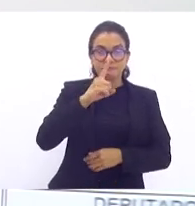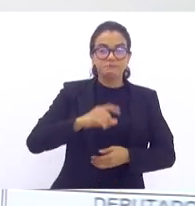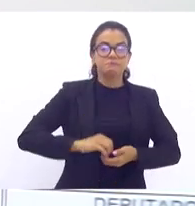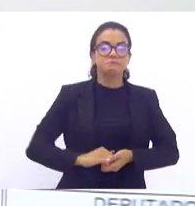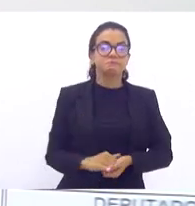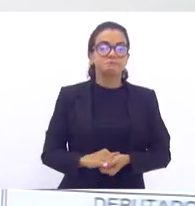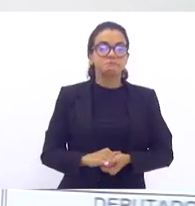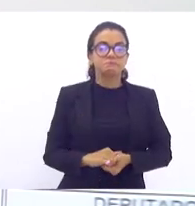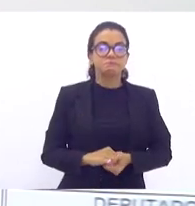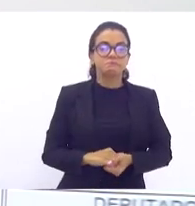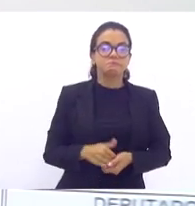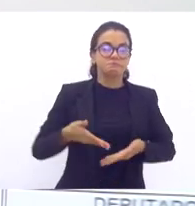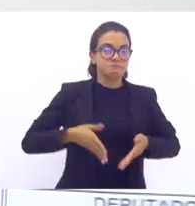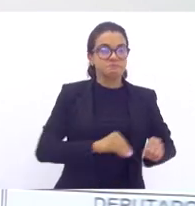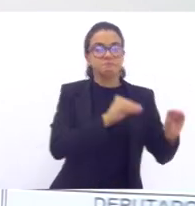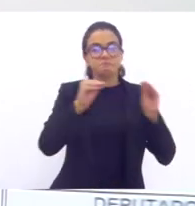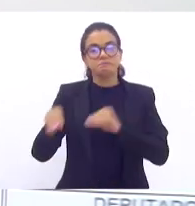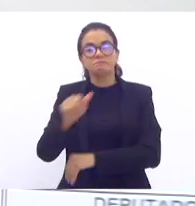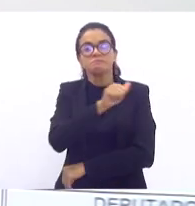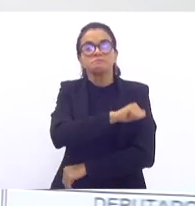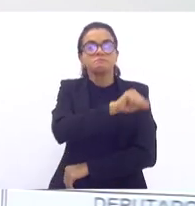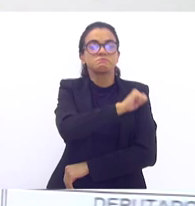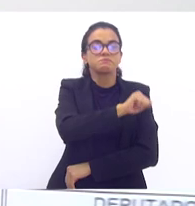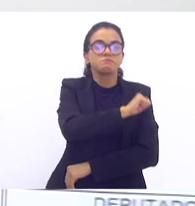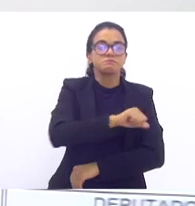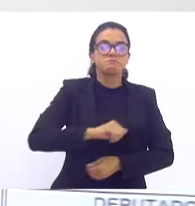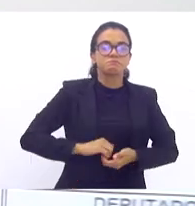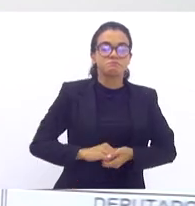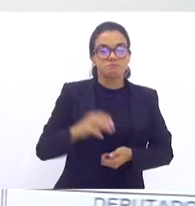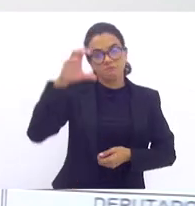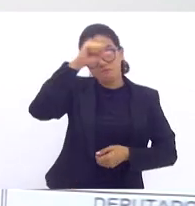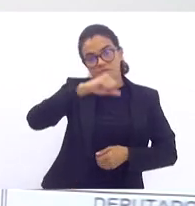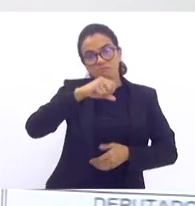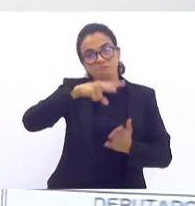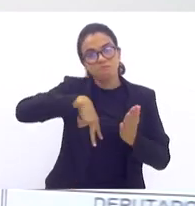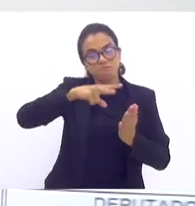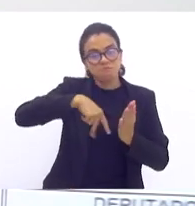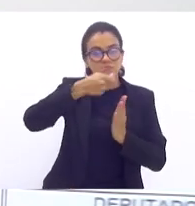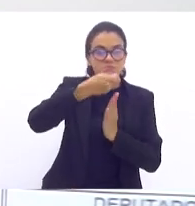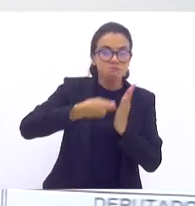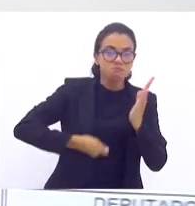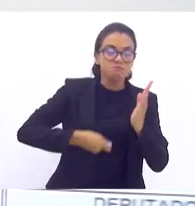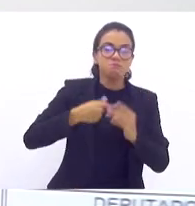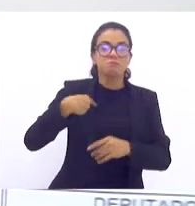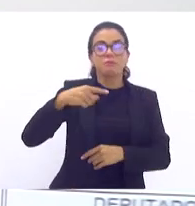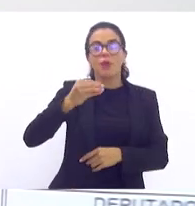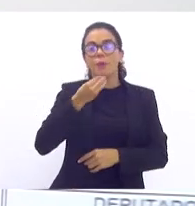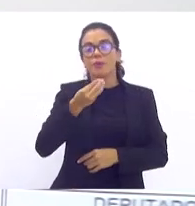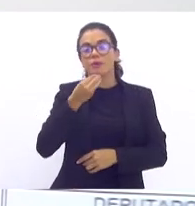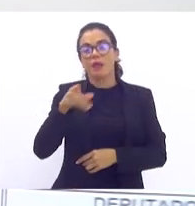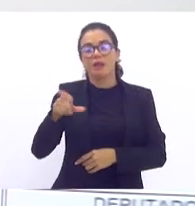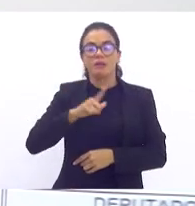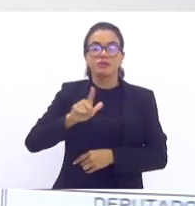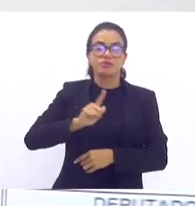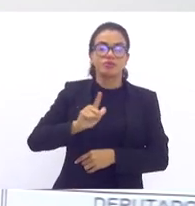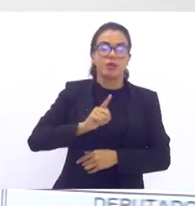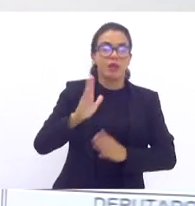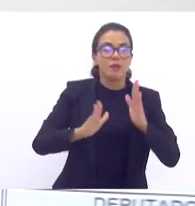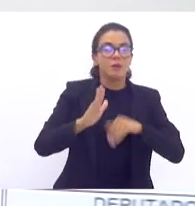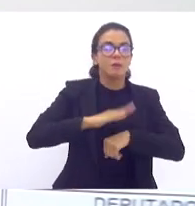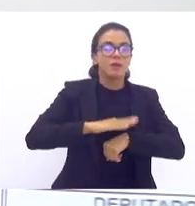anos indo para cá para o Rio de Janeiro onde aprendeu a ler e escrever porque era oportunidade que ele tinha naquele momento